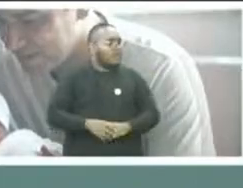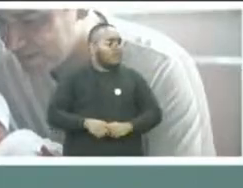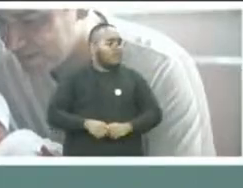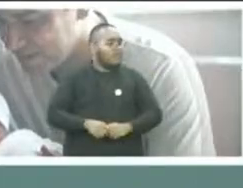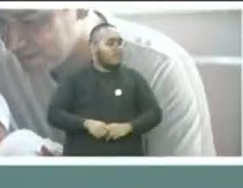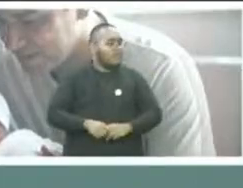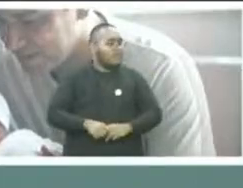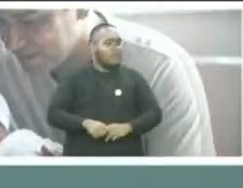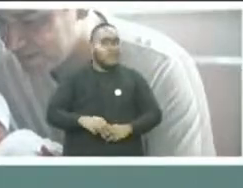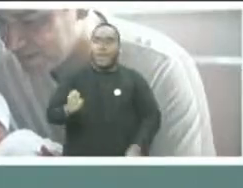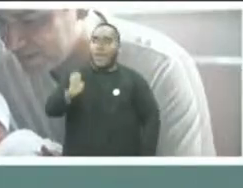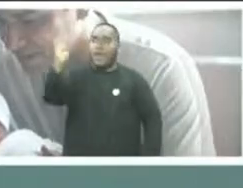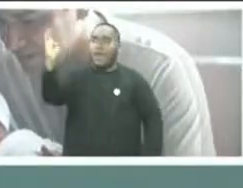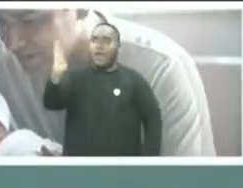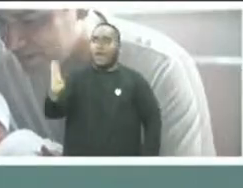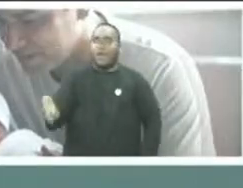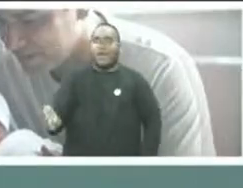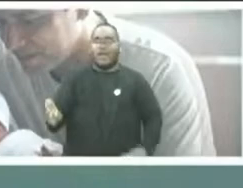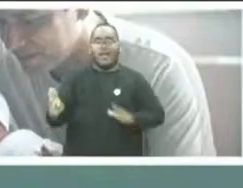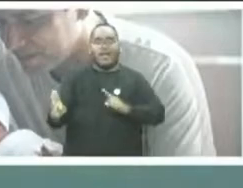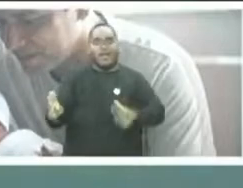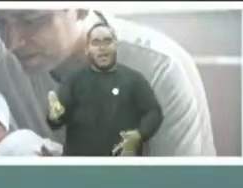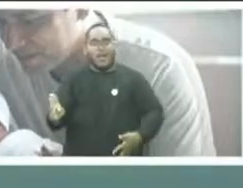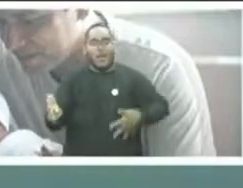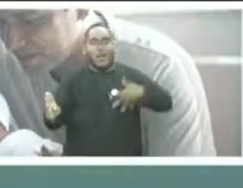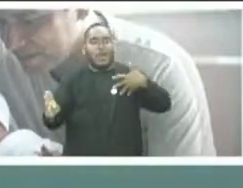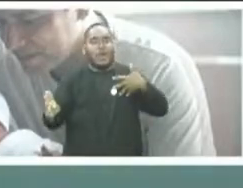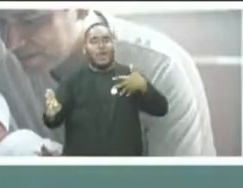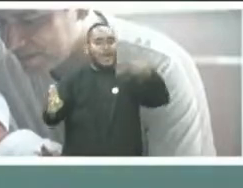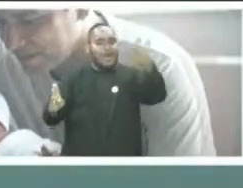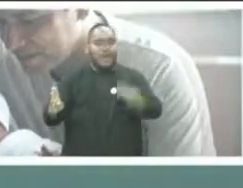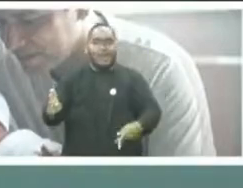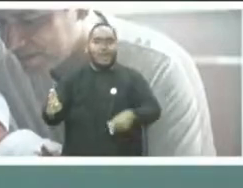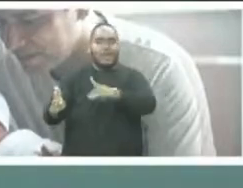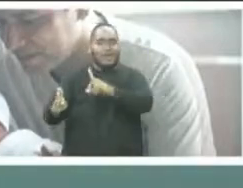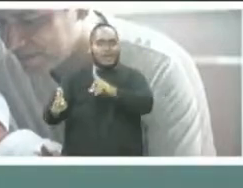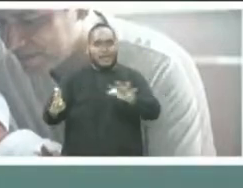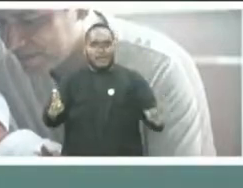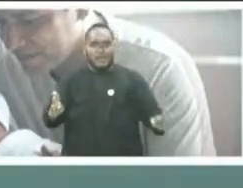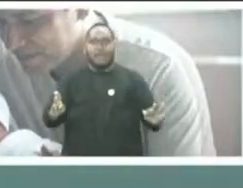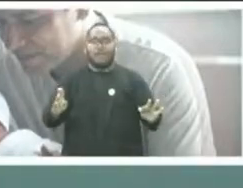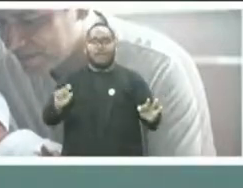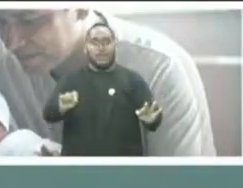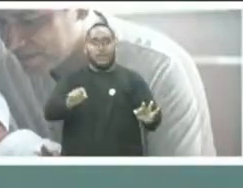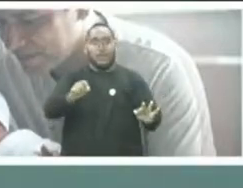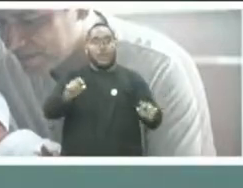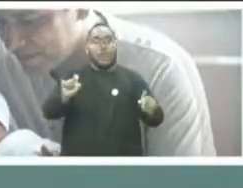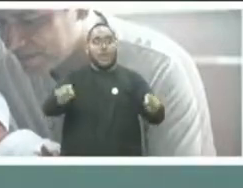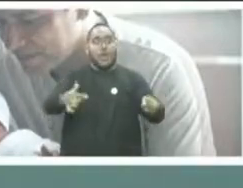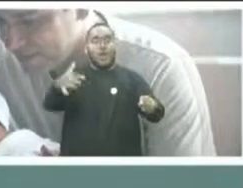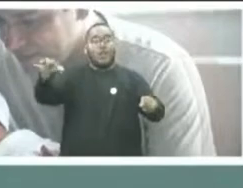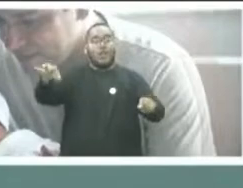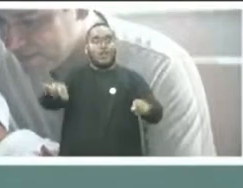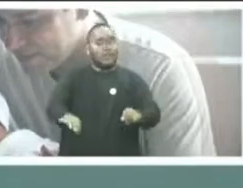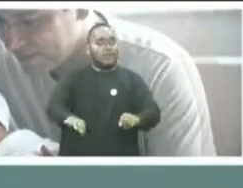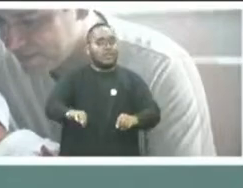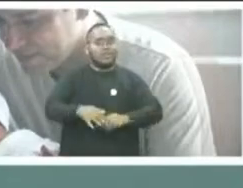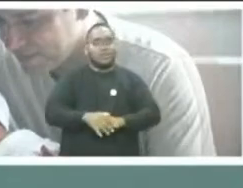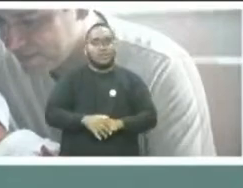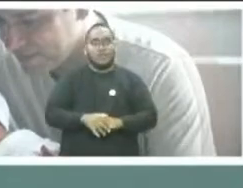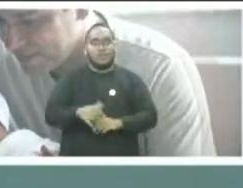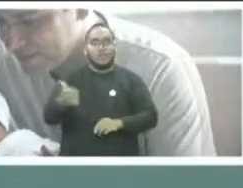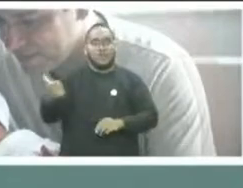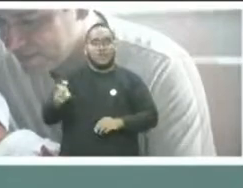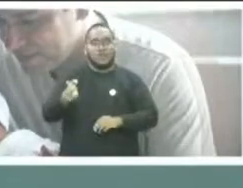O Brasil terá a honra de sediar, aqui em Brasília, o 15º International Congress of